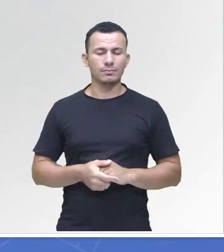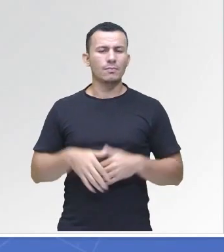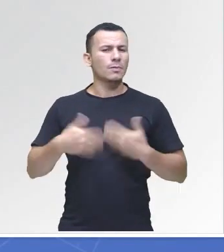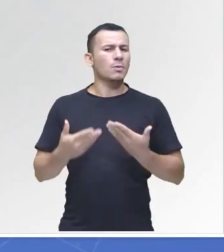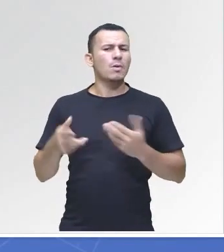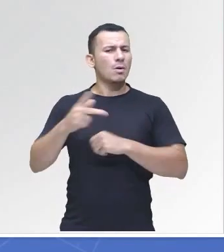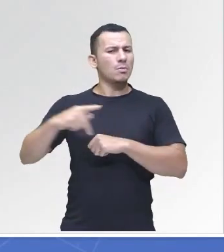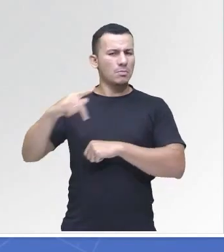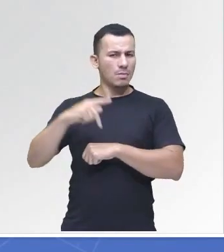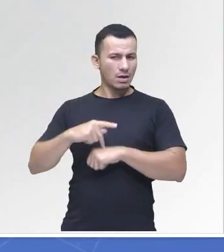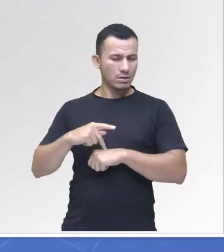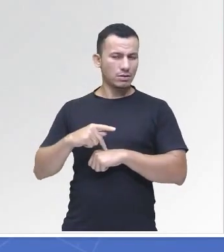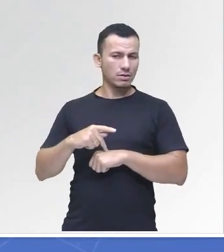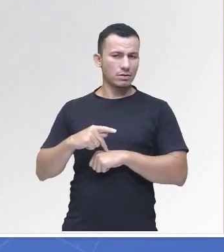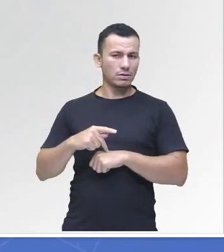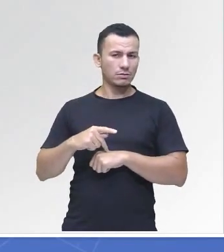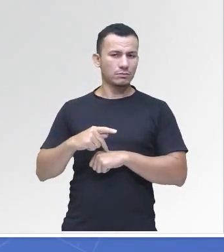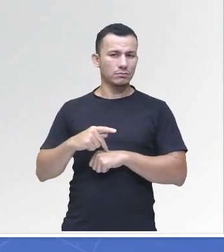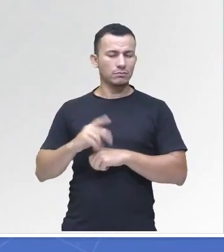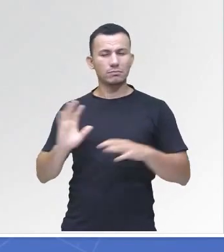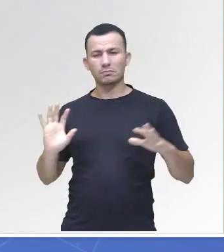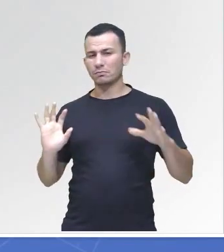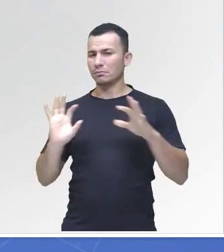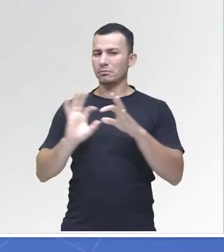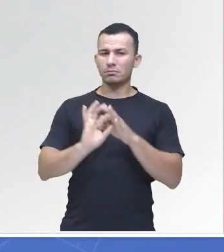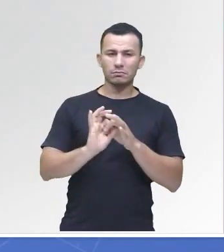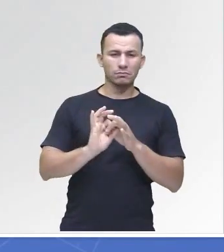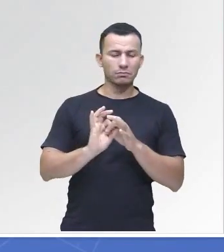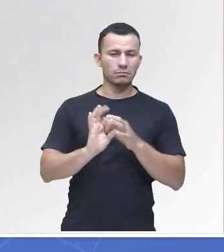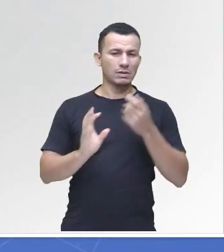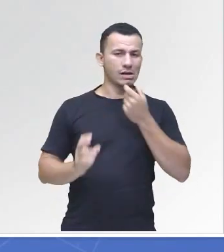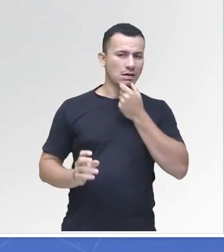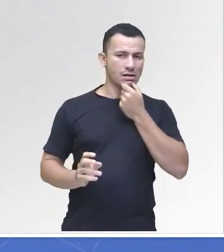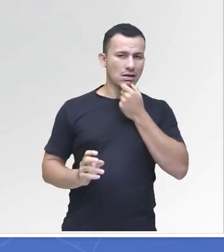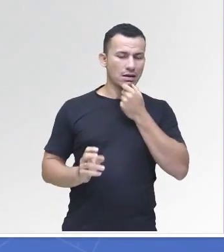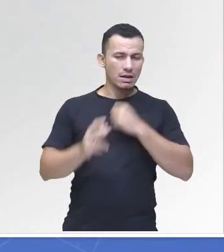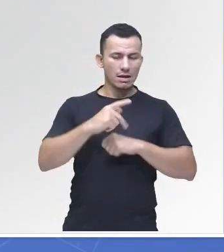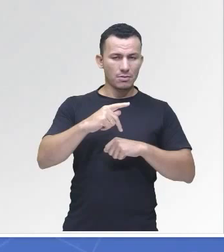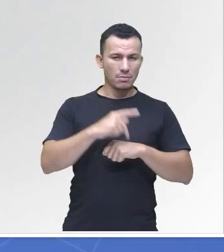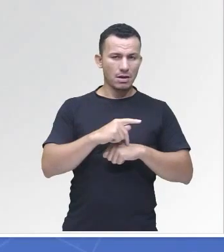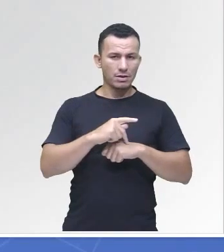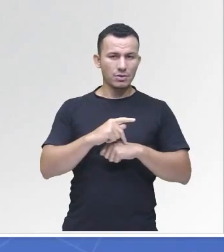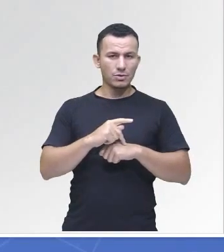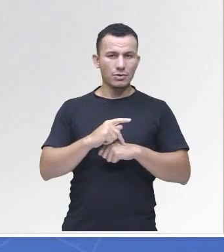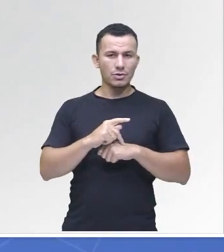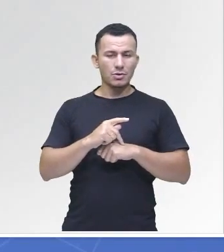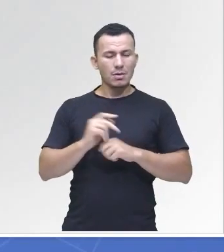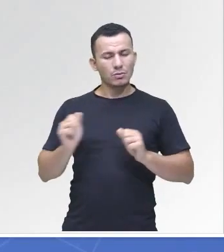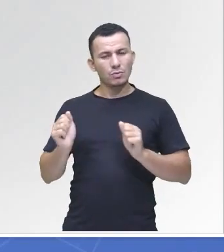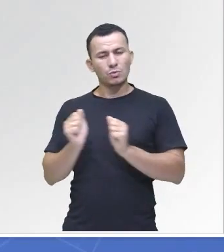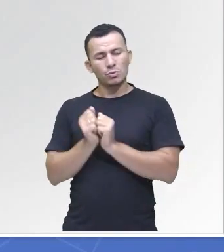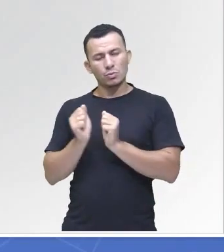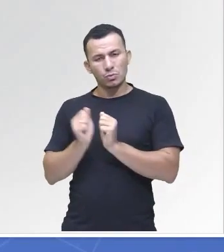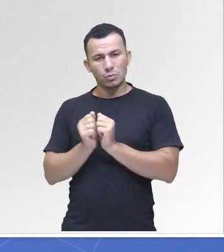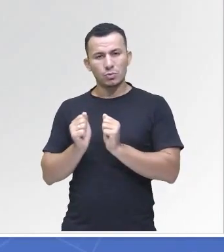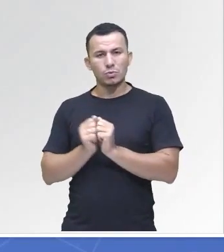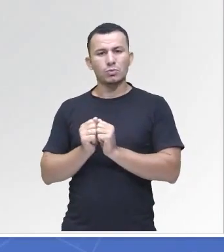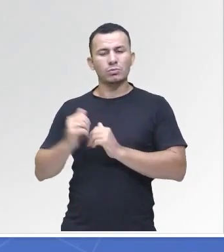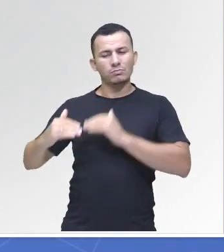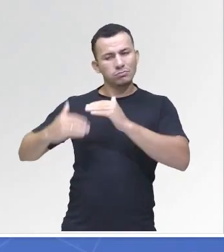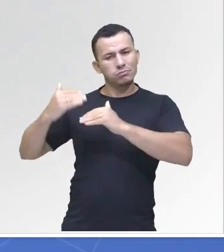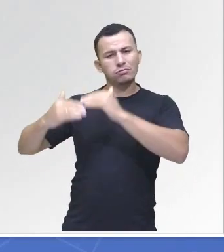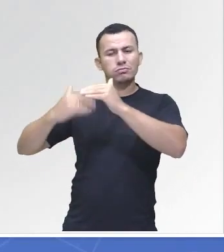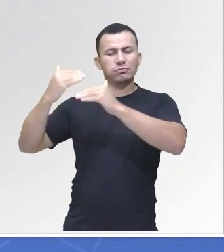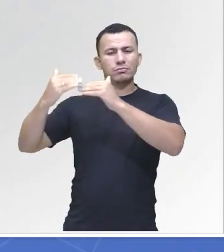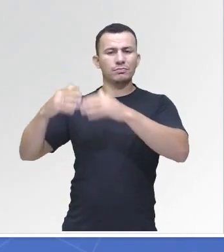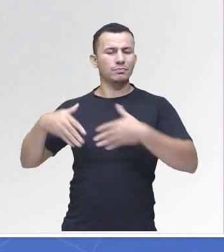os países que se aproximaram da Inglaterra para formar aí junto com ela a Tríplice Entente?